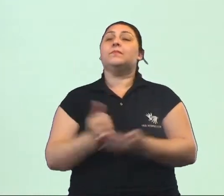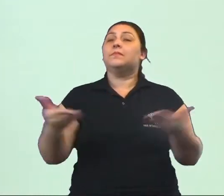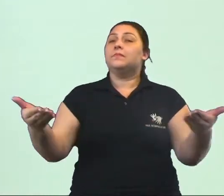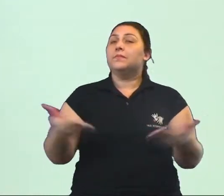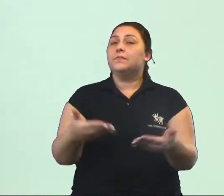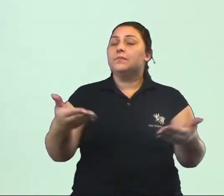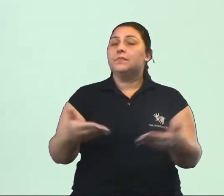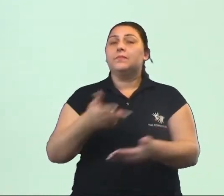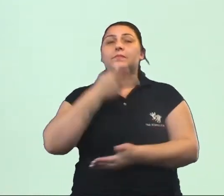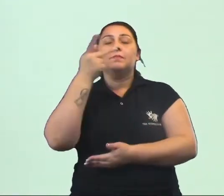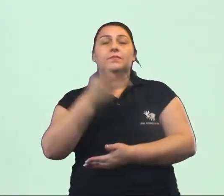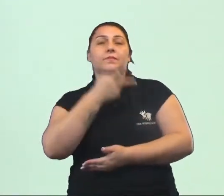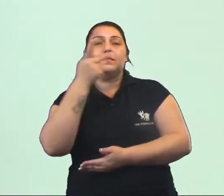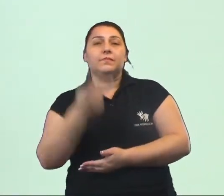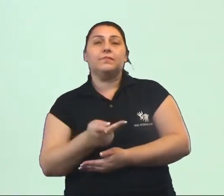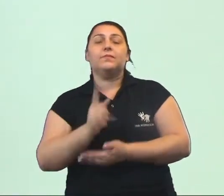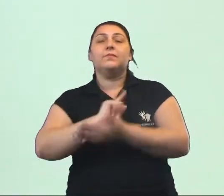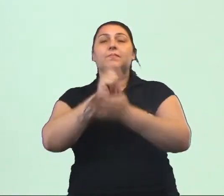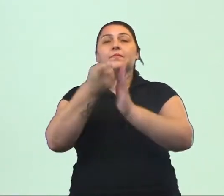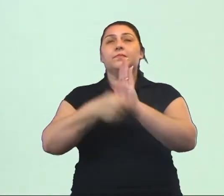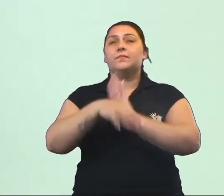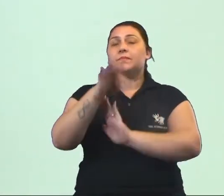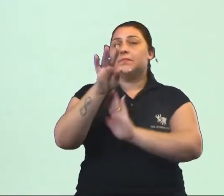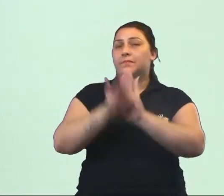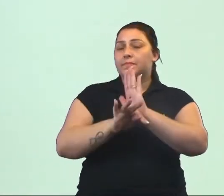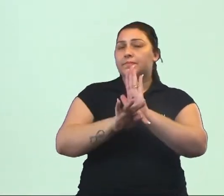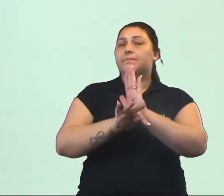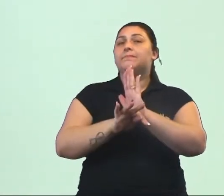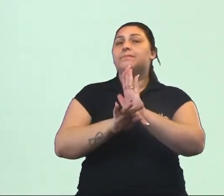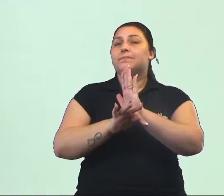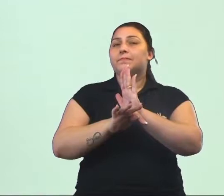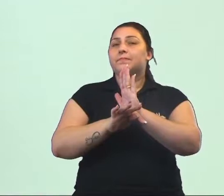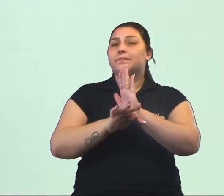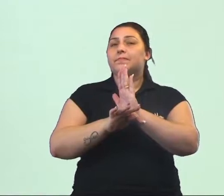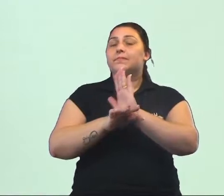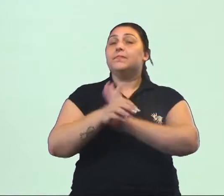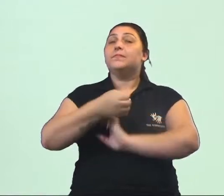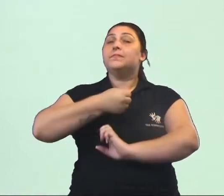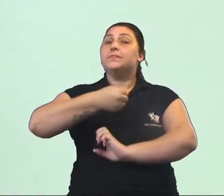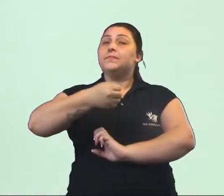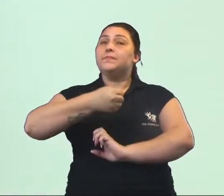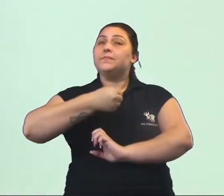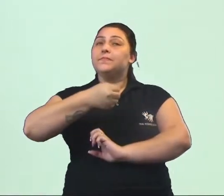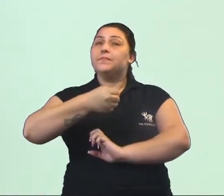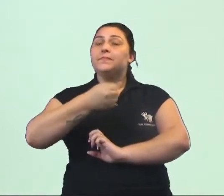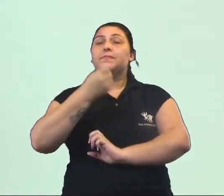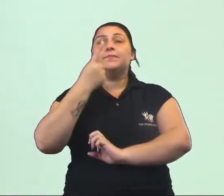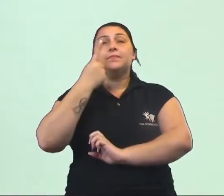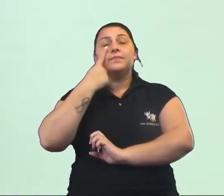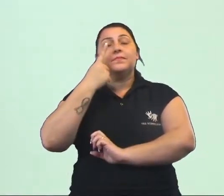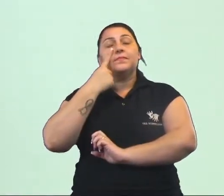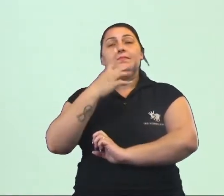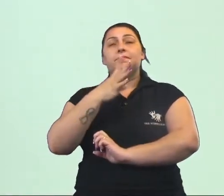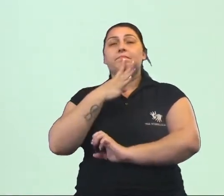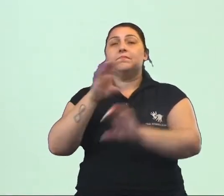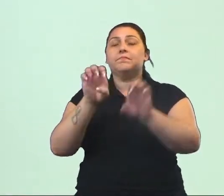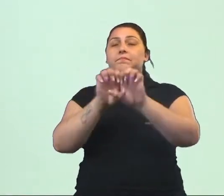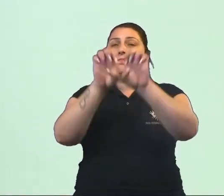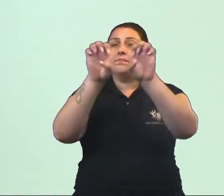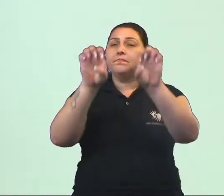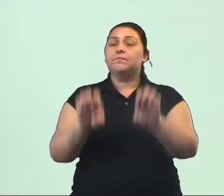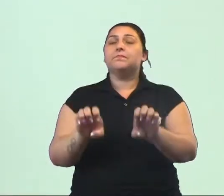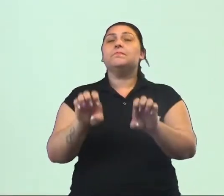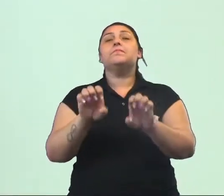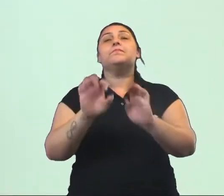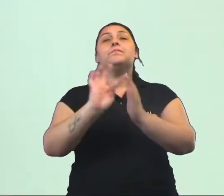e hoje nós vamos falar sobre um gênero textual chamado entrevista. Vamos conhecer a estrutura, a